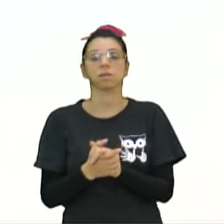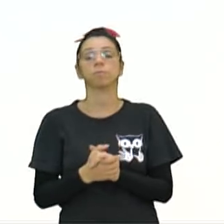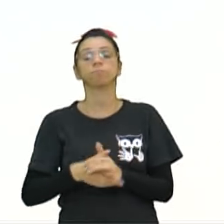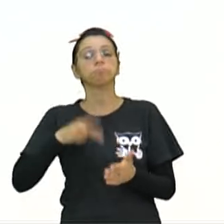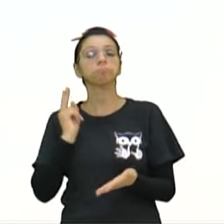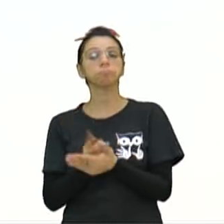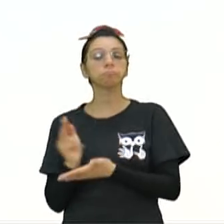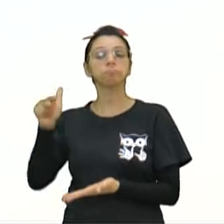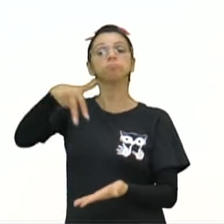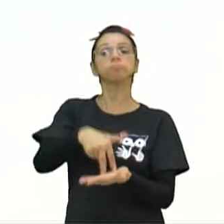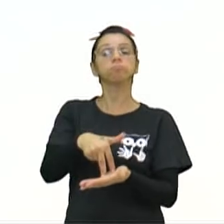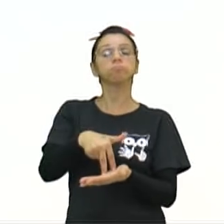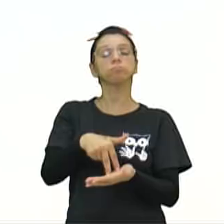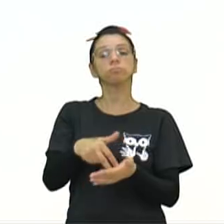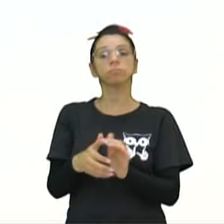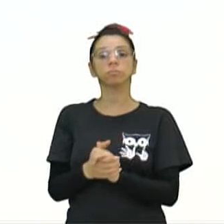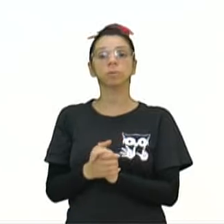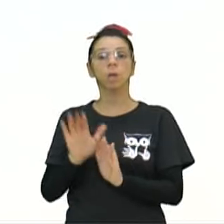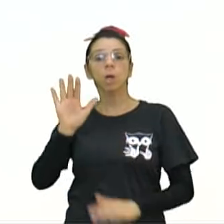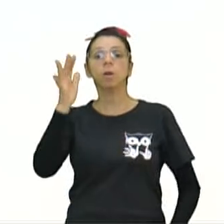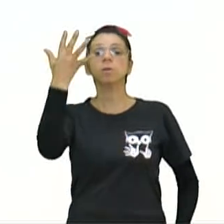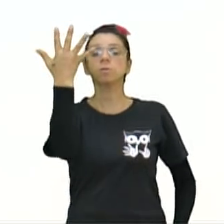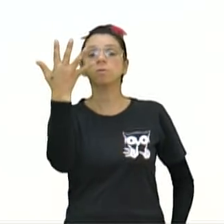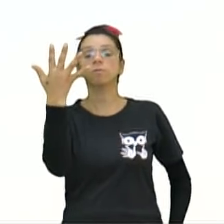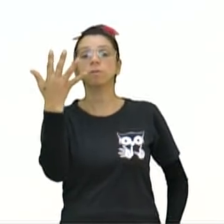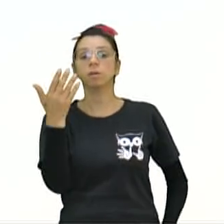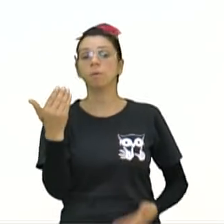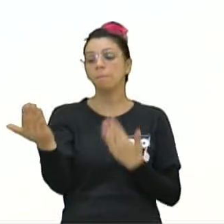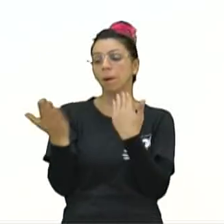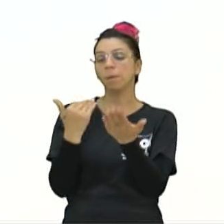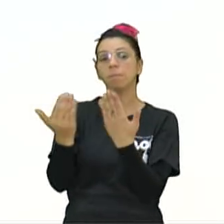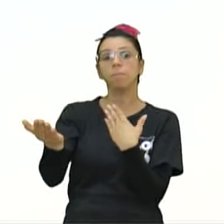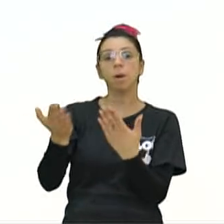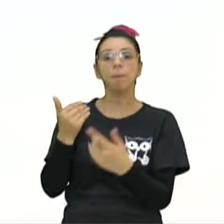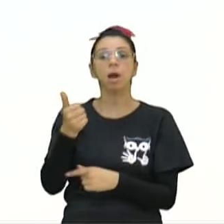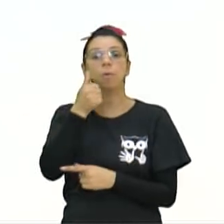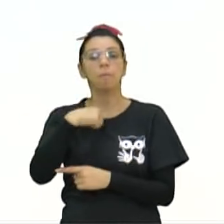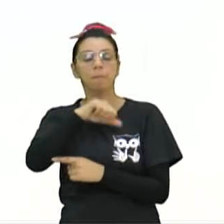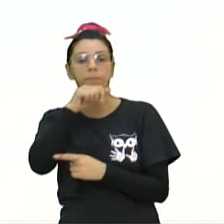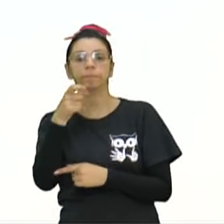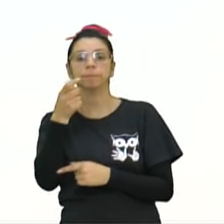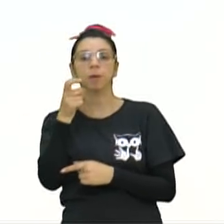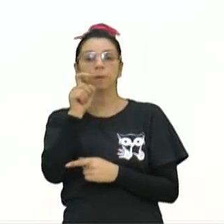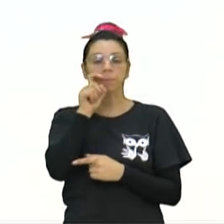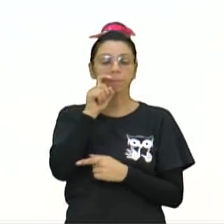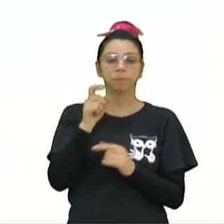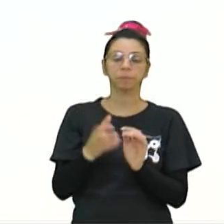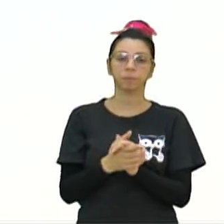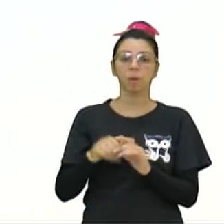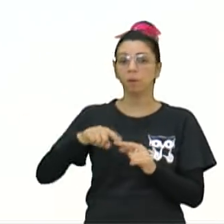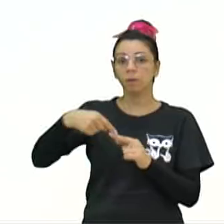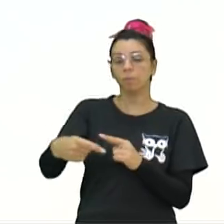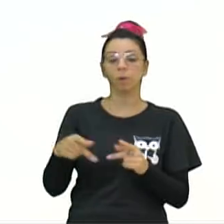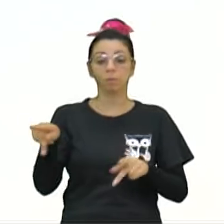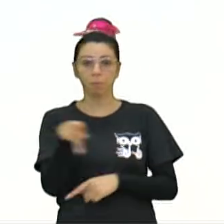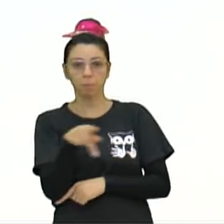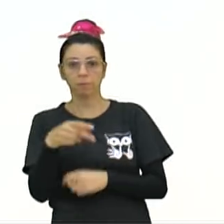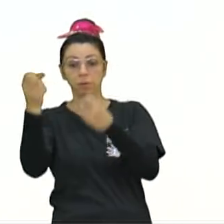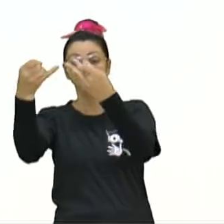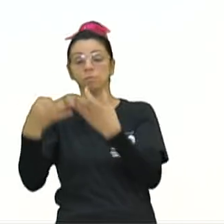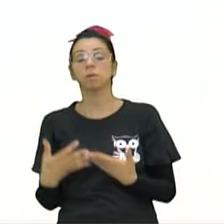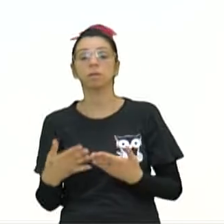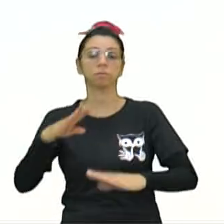disso, e resolvi contar o problema aos meus pais. E, depois, para uma professora. Para